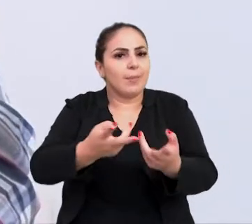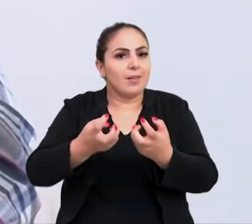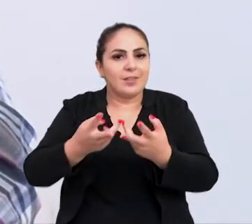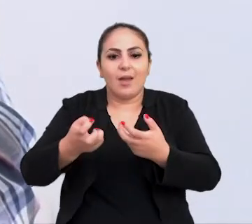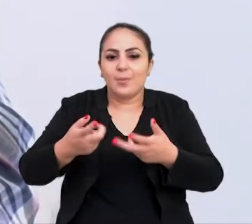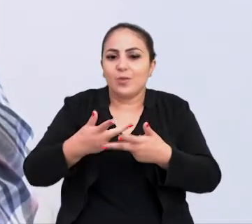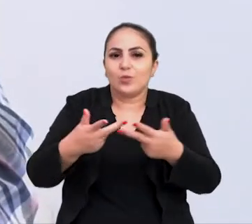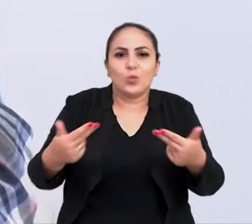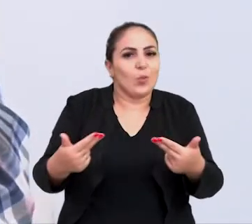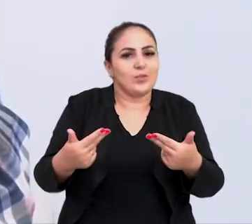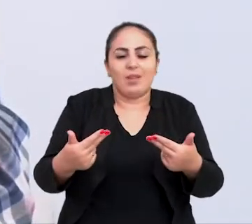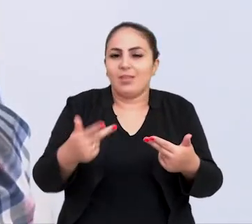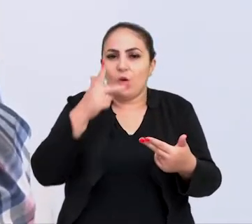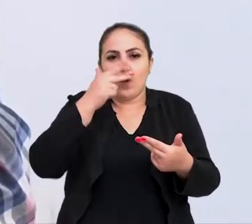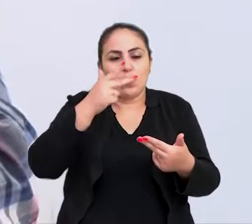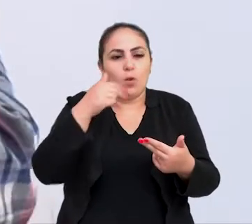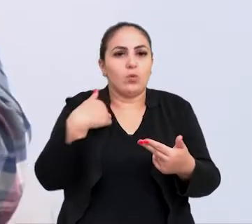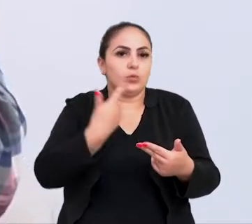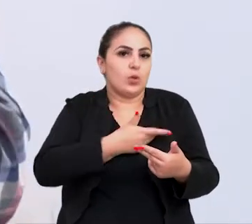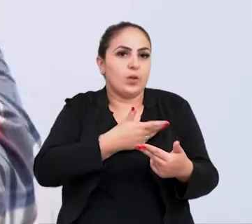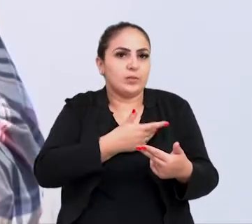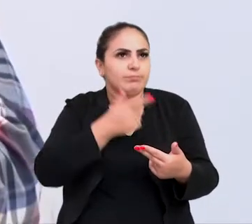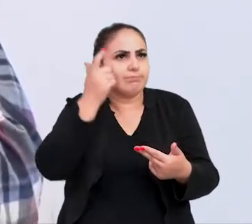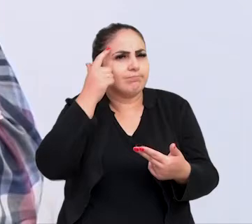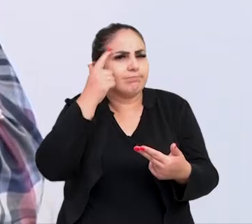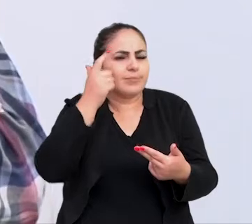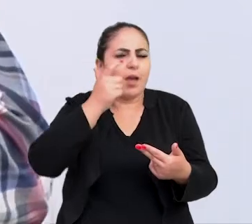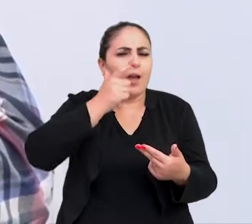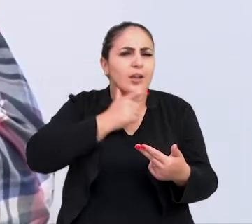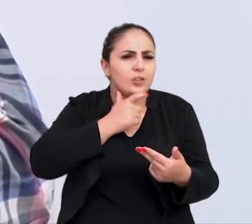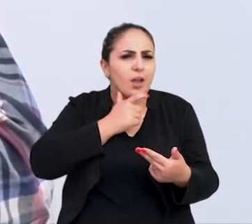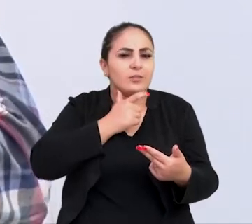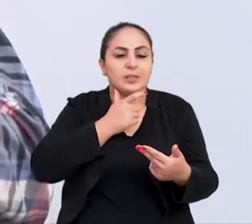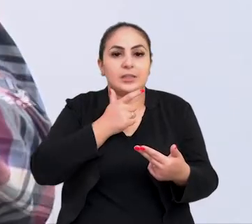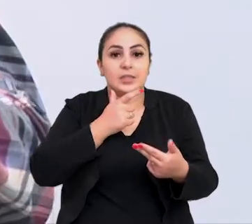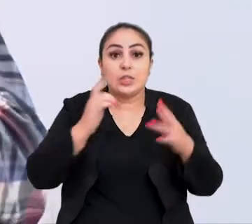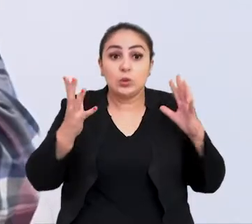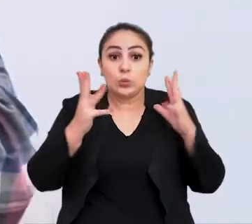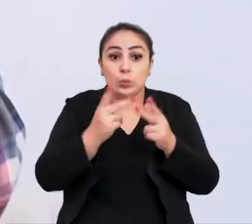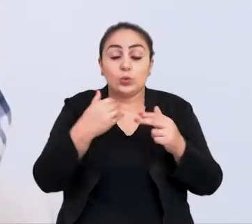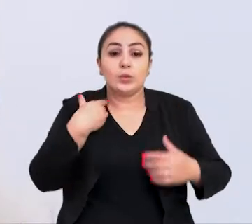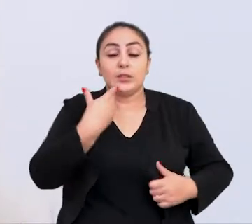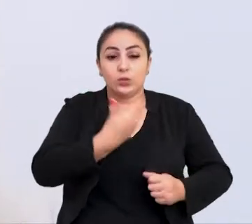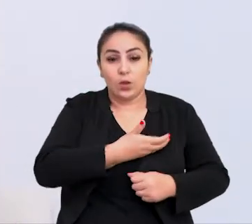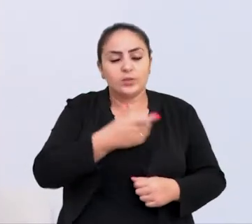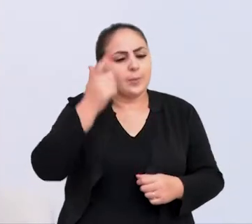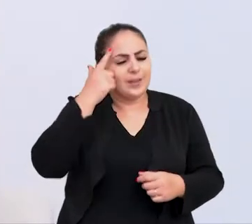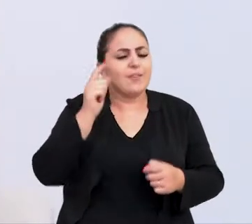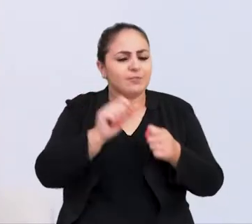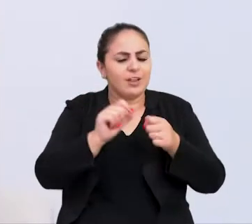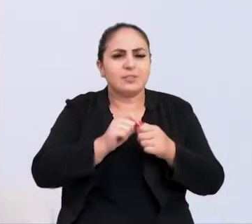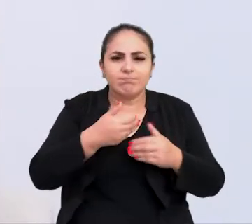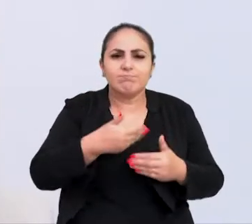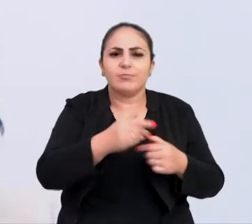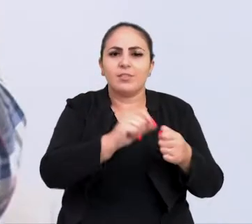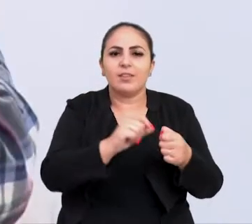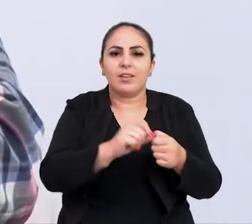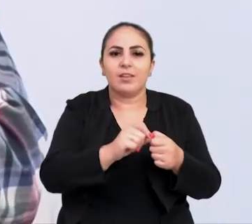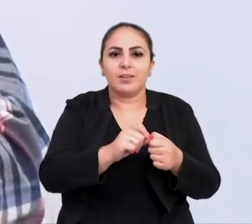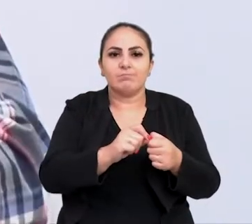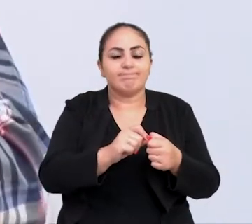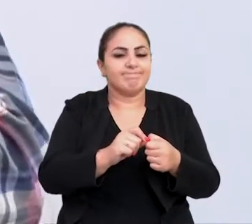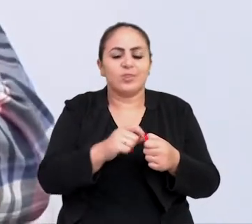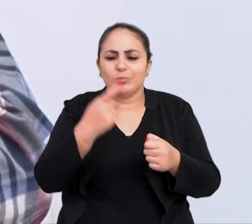vendo que as coisas elas não são bem como a gente achava que era e nem tudo aquilo que a gente pensava que ia